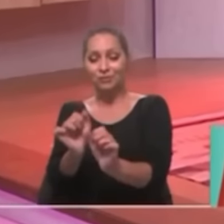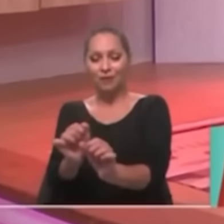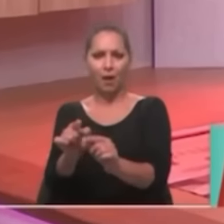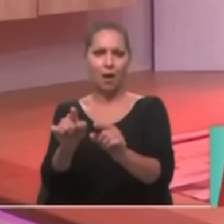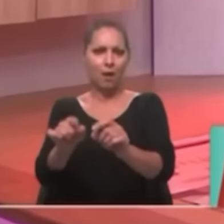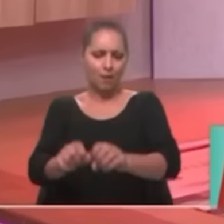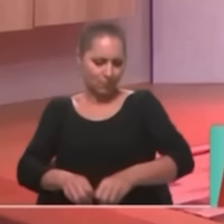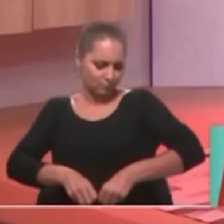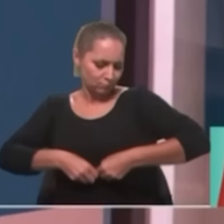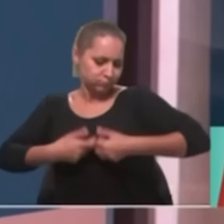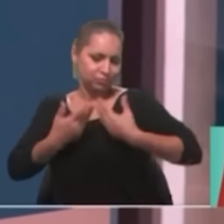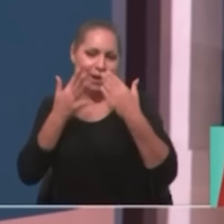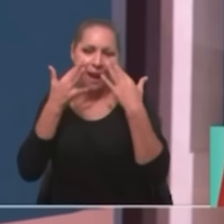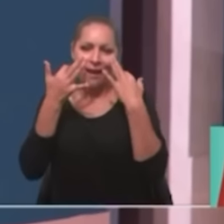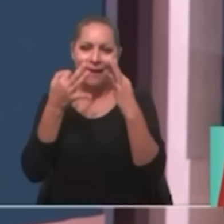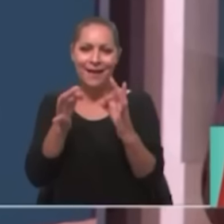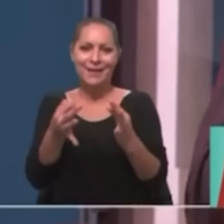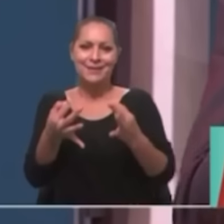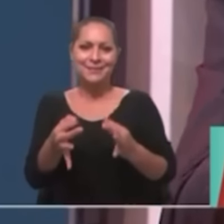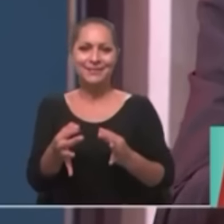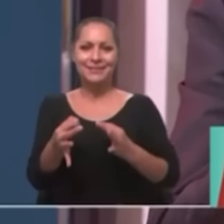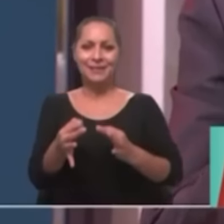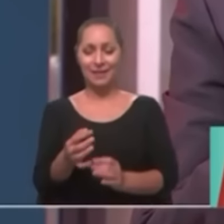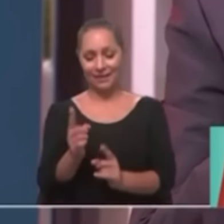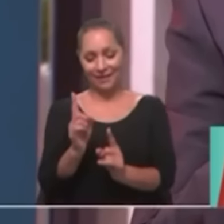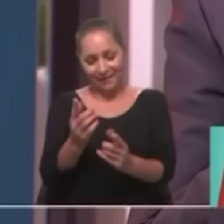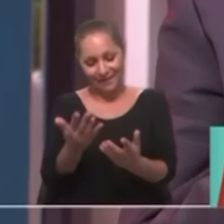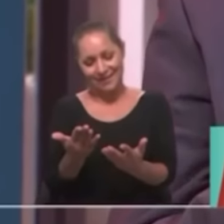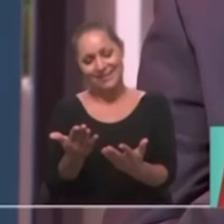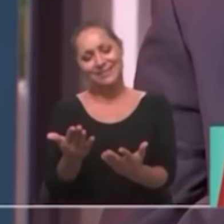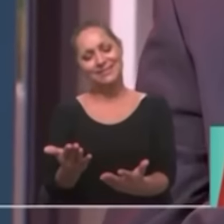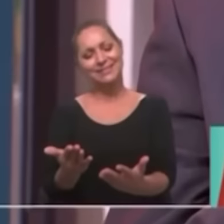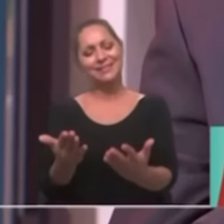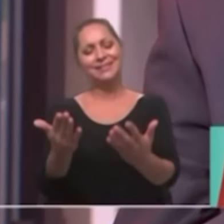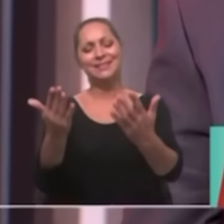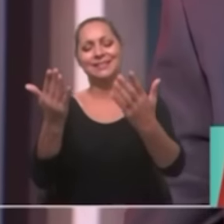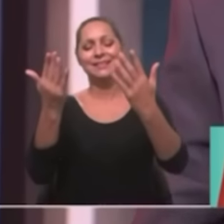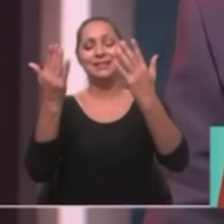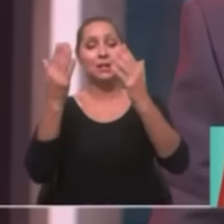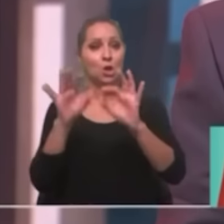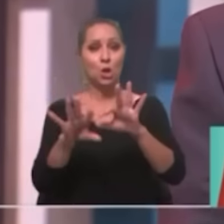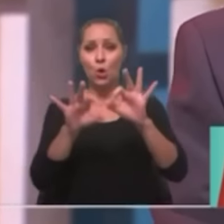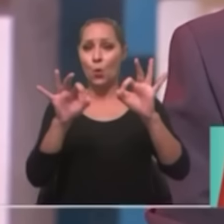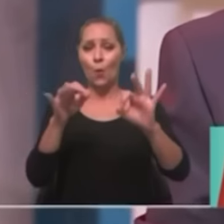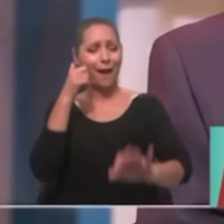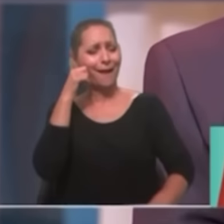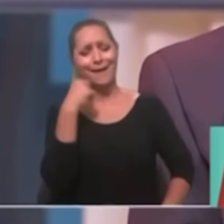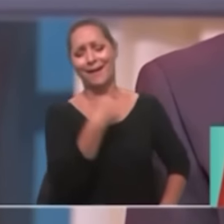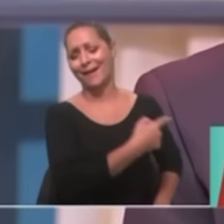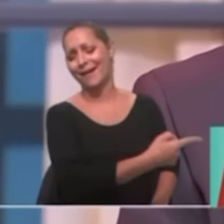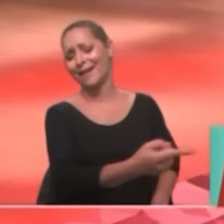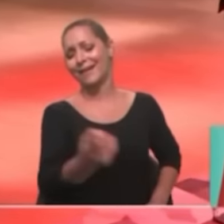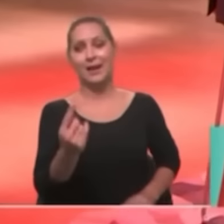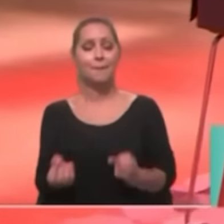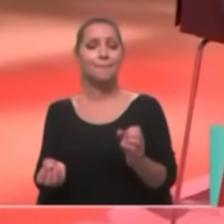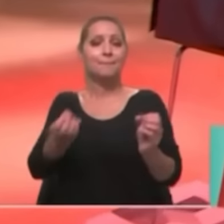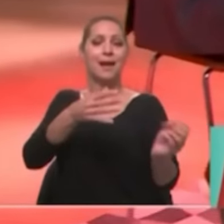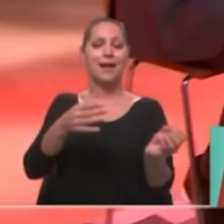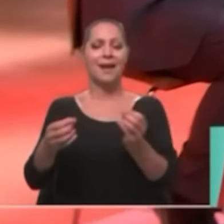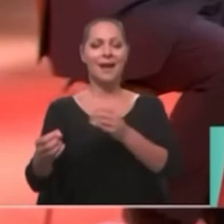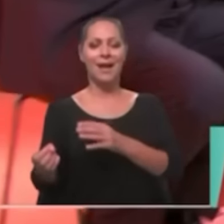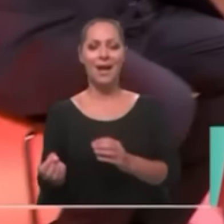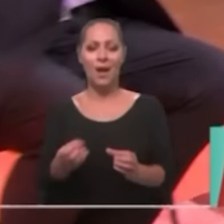tão natural, e assim eu digo, ninguém faz igual.